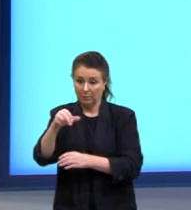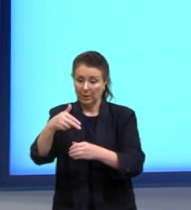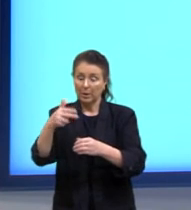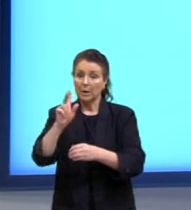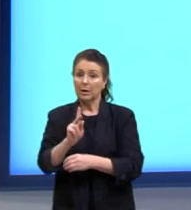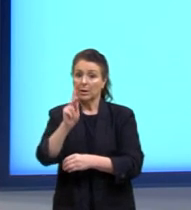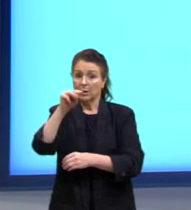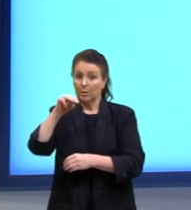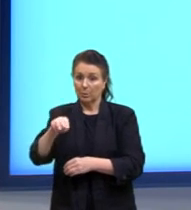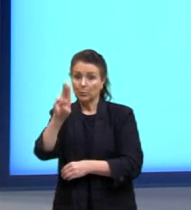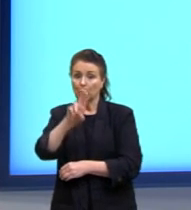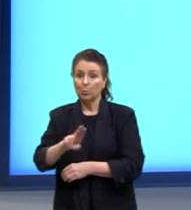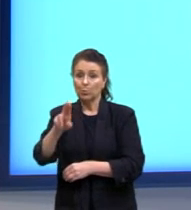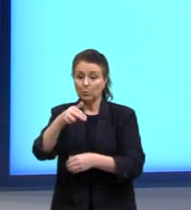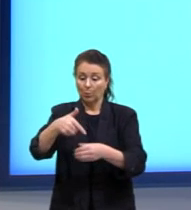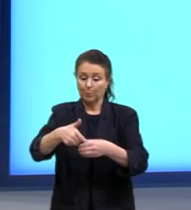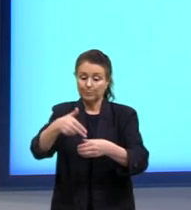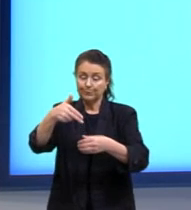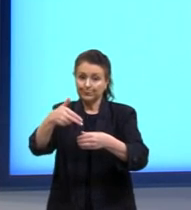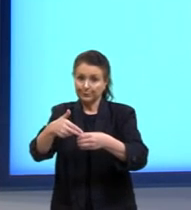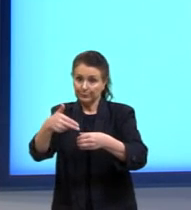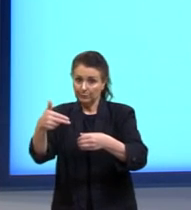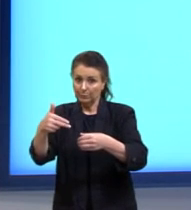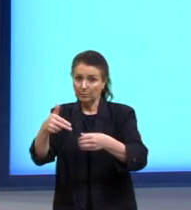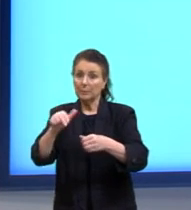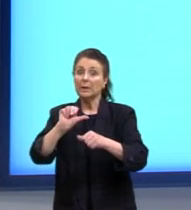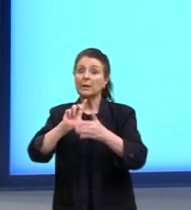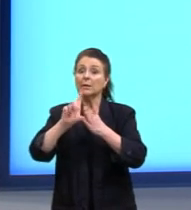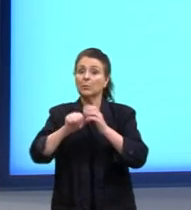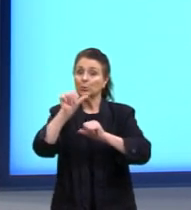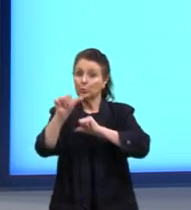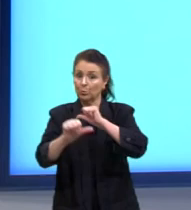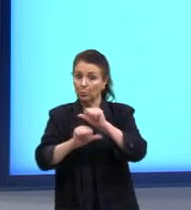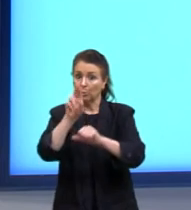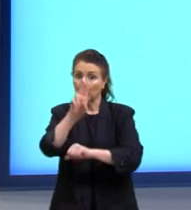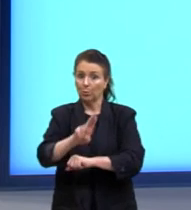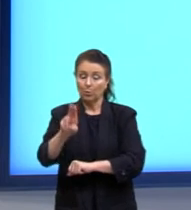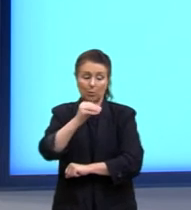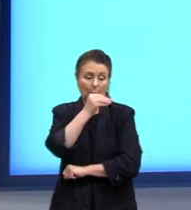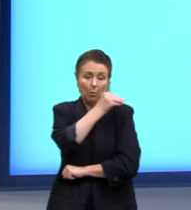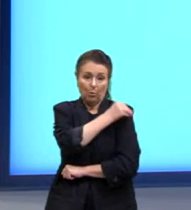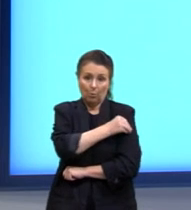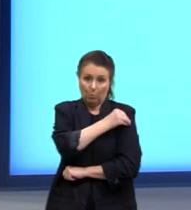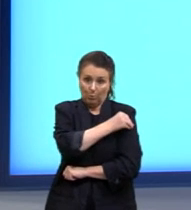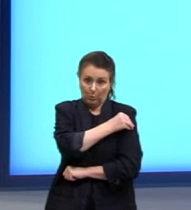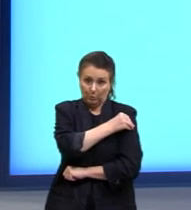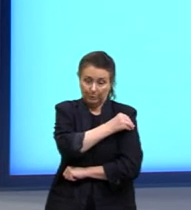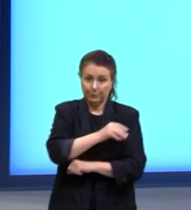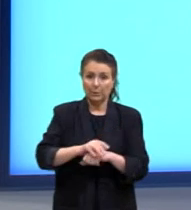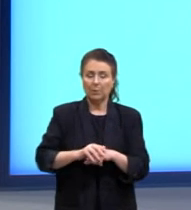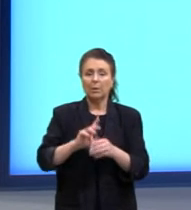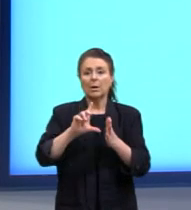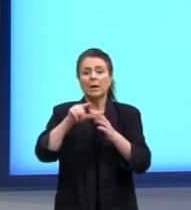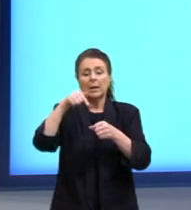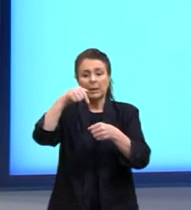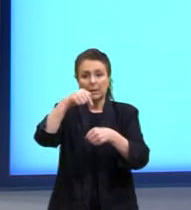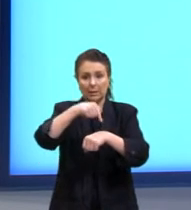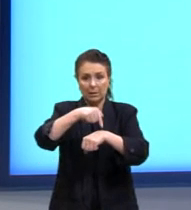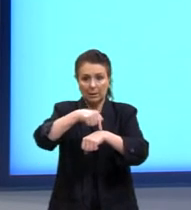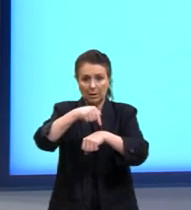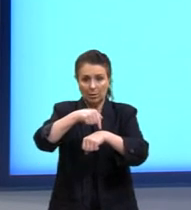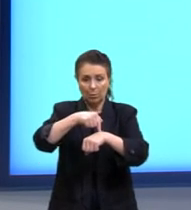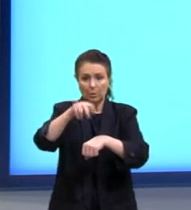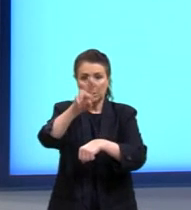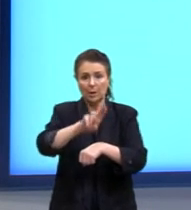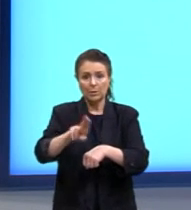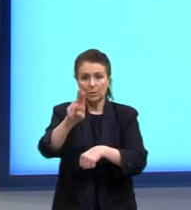e no restante do percurso com álcool considere que no momento do abastecimento Não havia